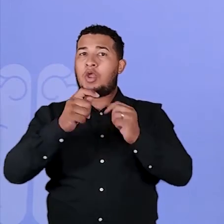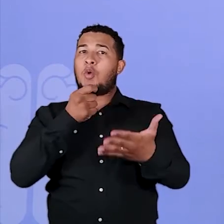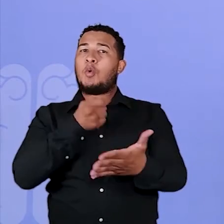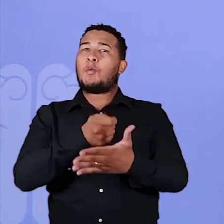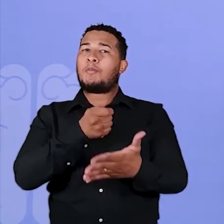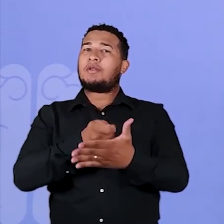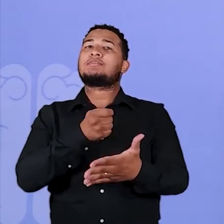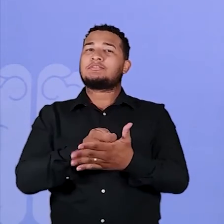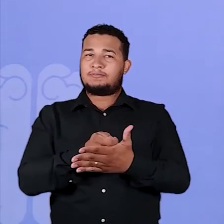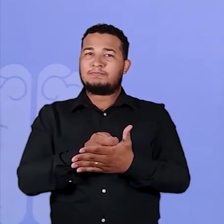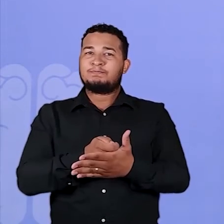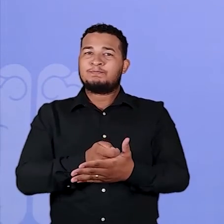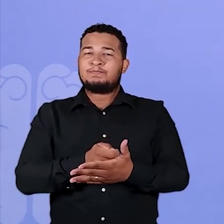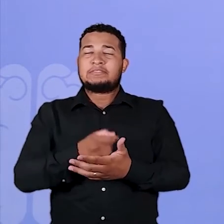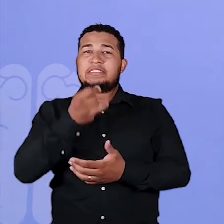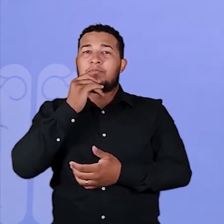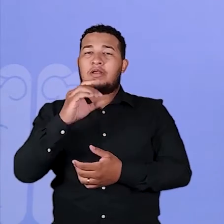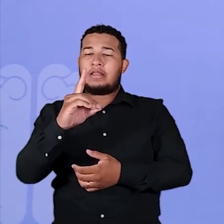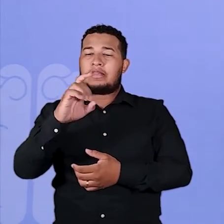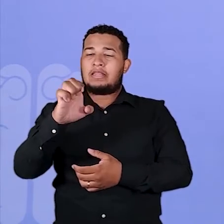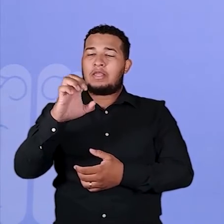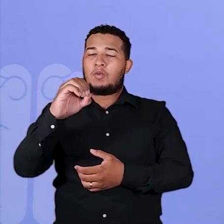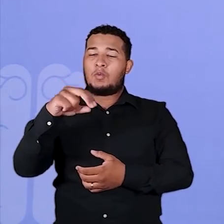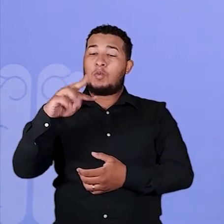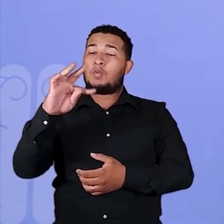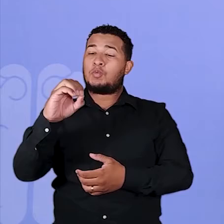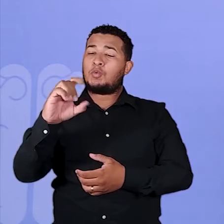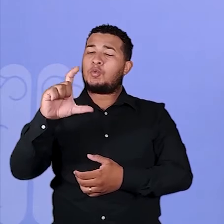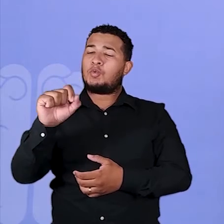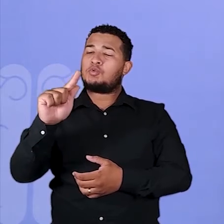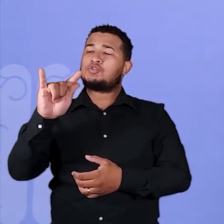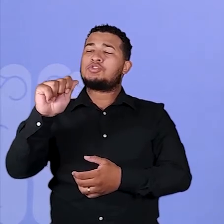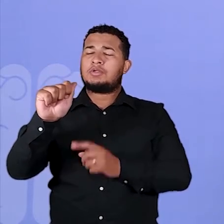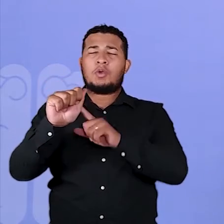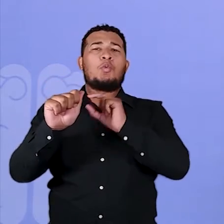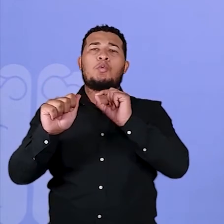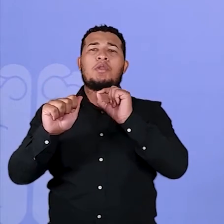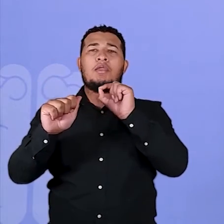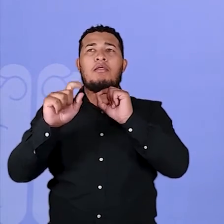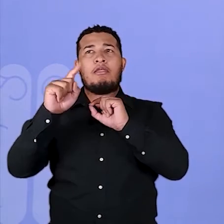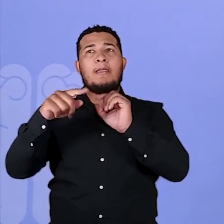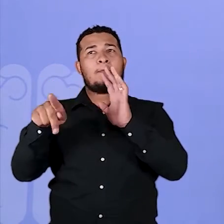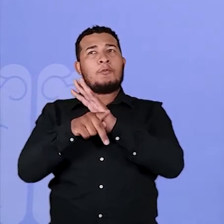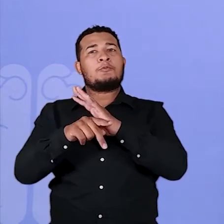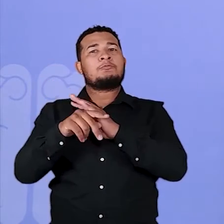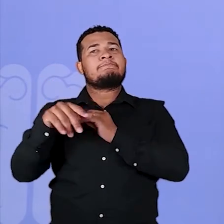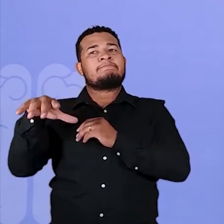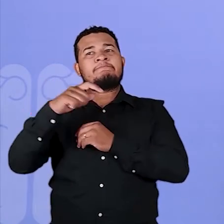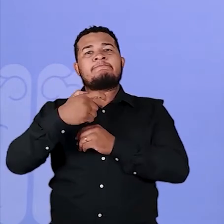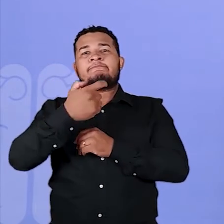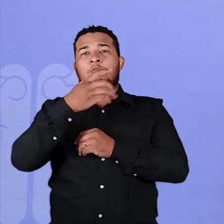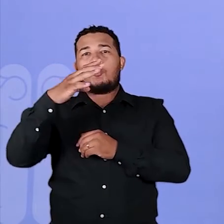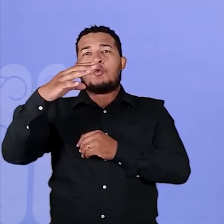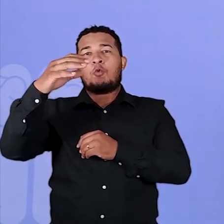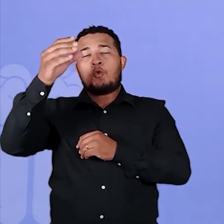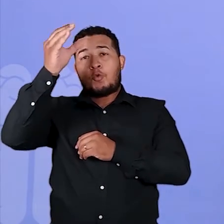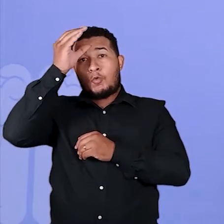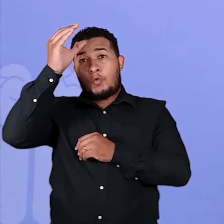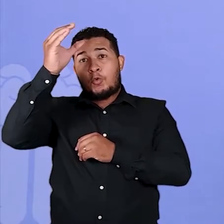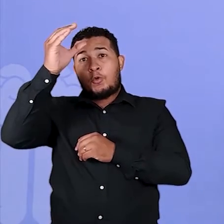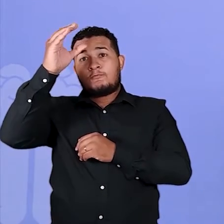dever. A deontologia seria, então, uma ciência sobre o